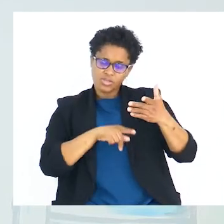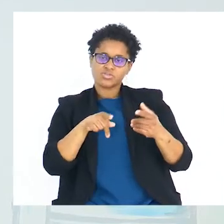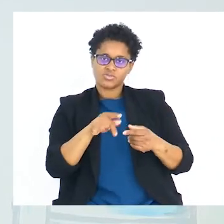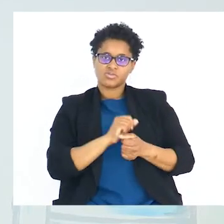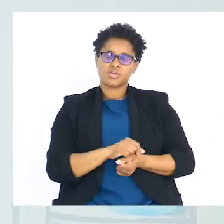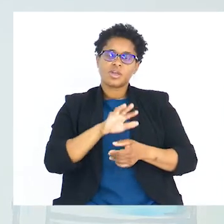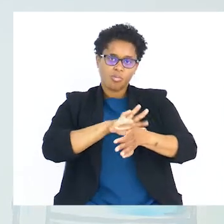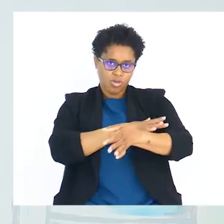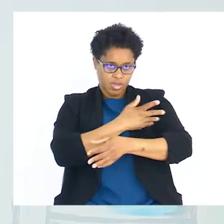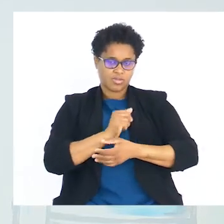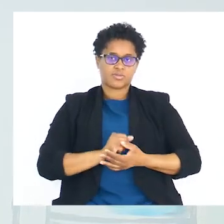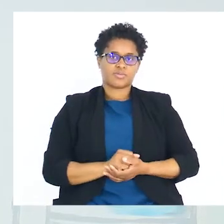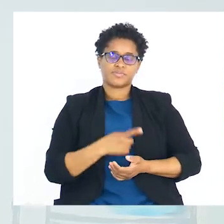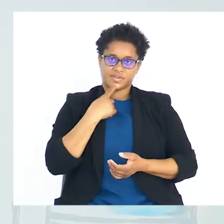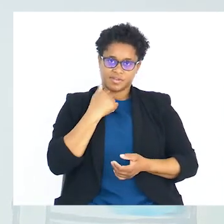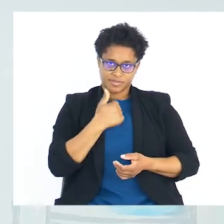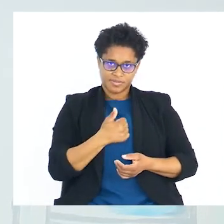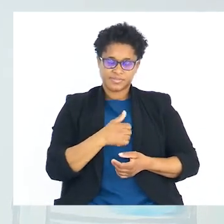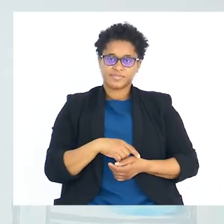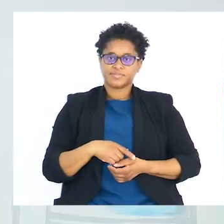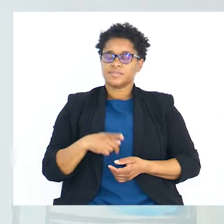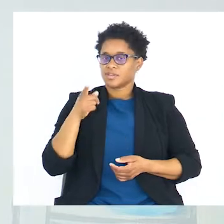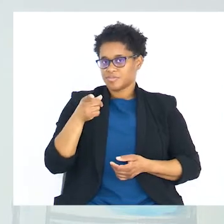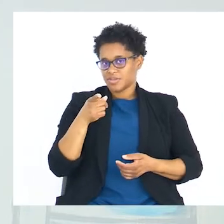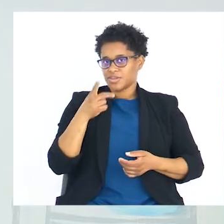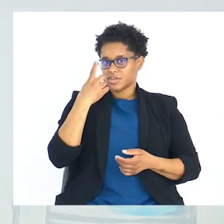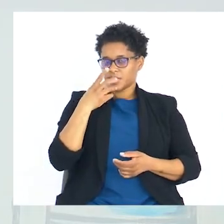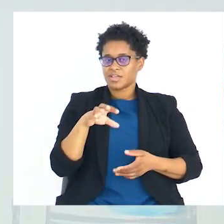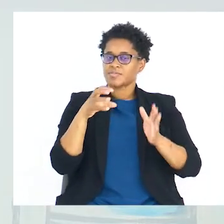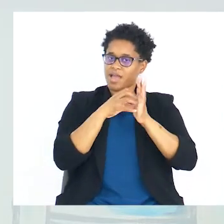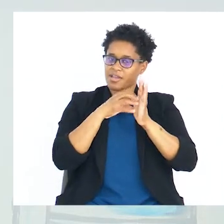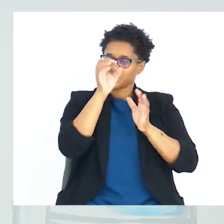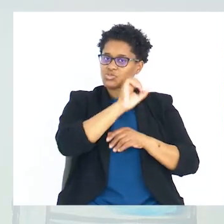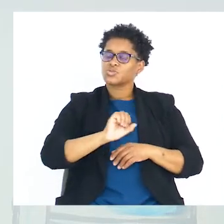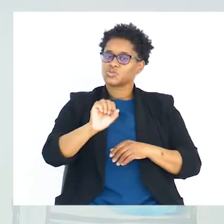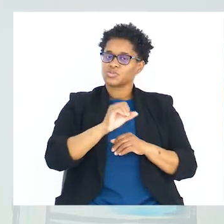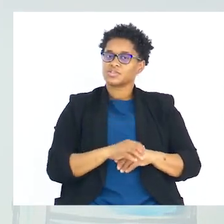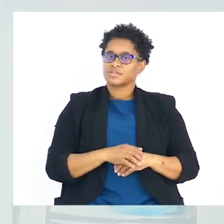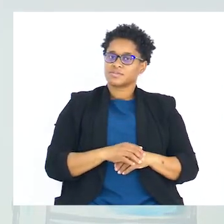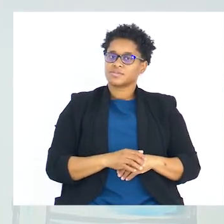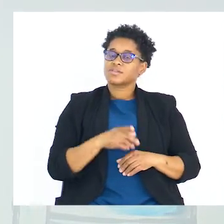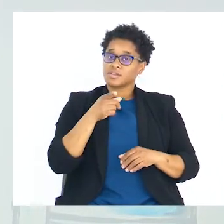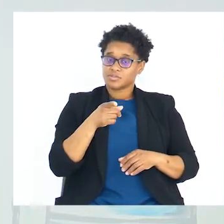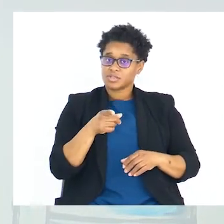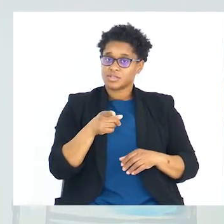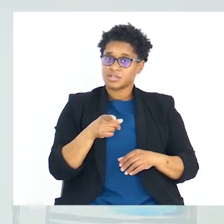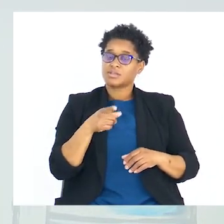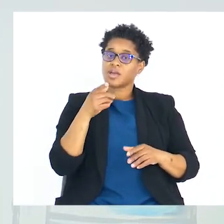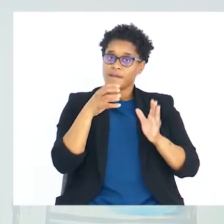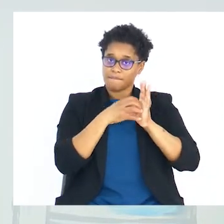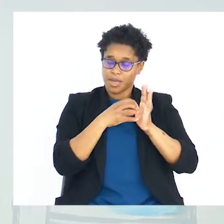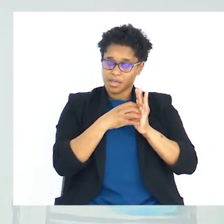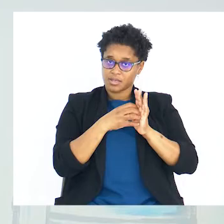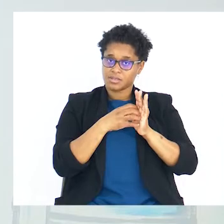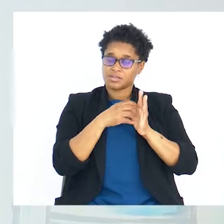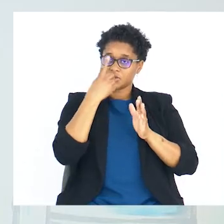é poético, certo? Então, temos aqui as suas marcas. Aliás, temos aqui as